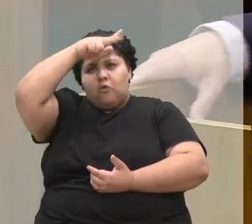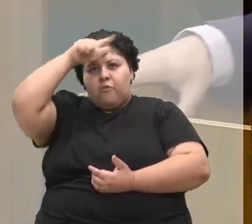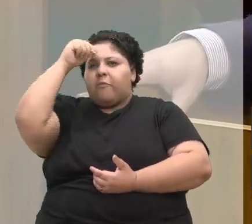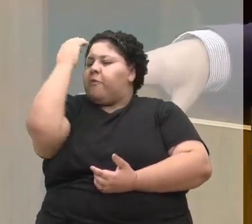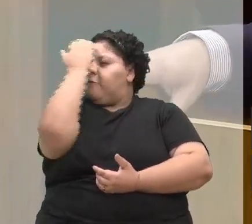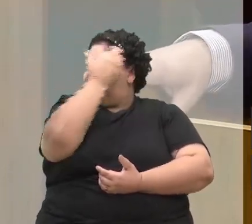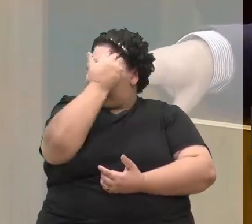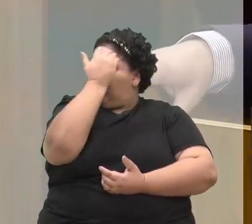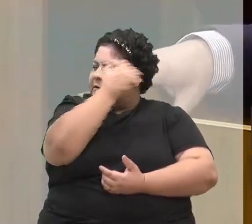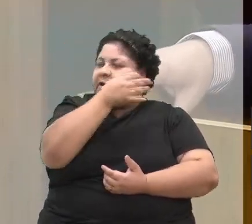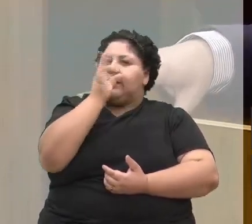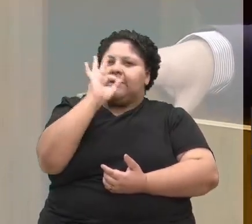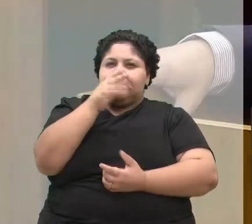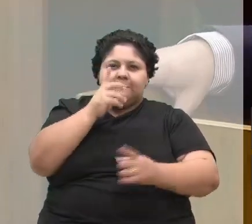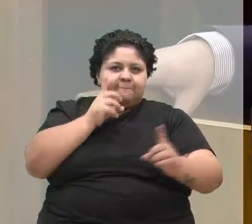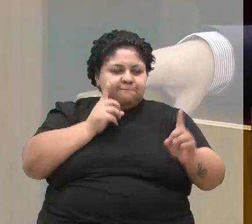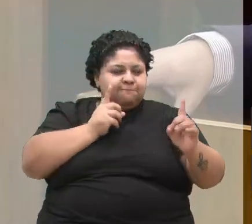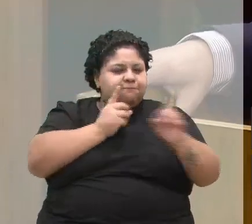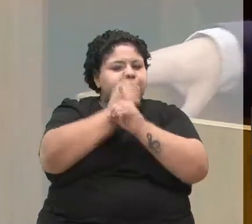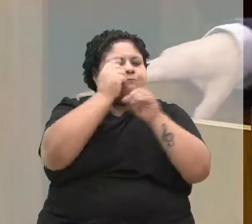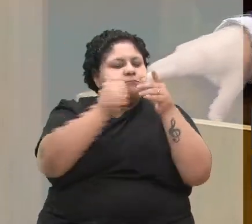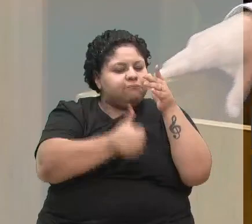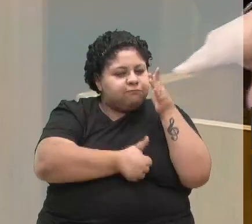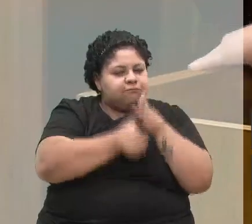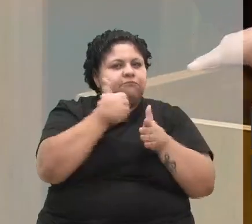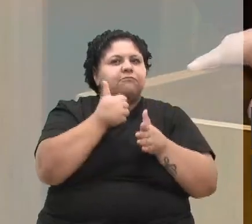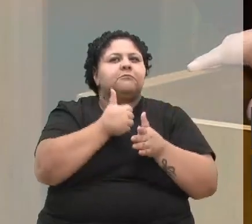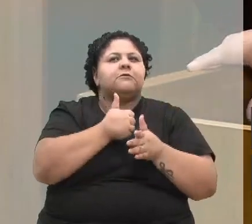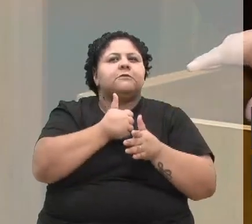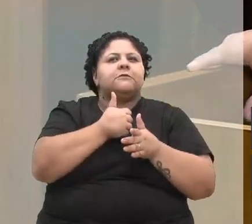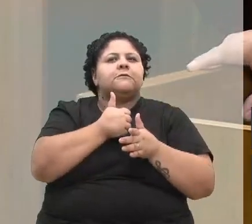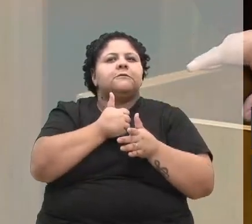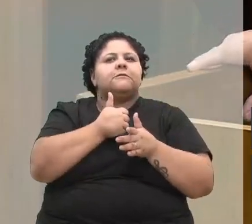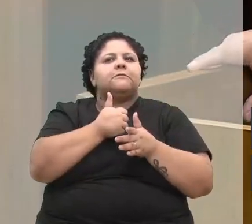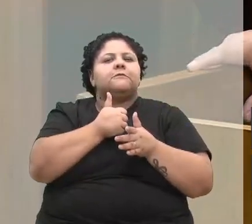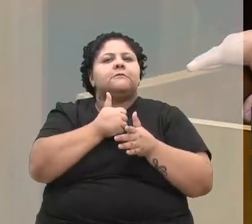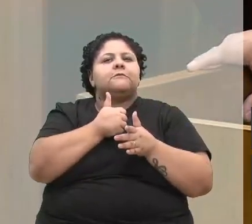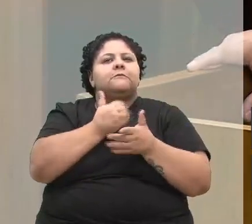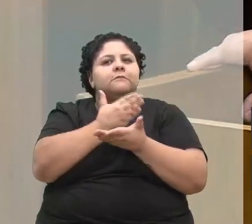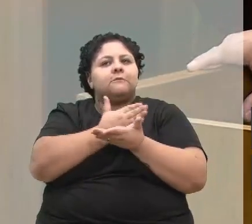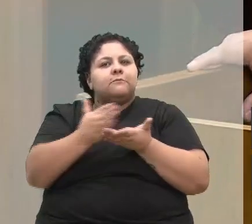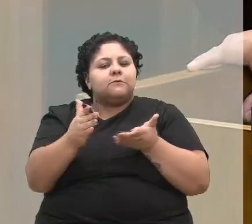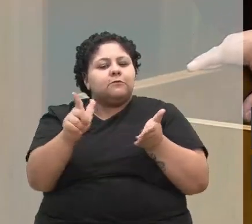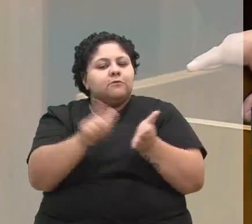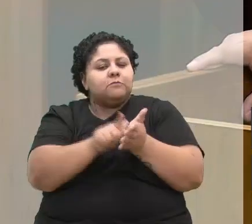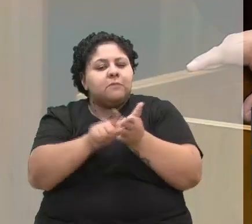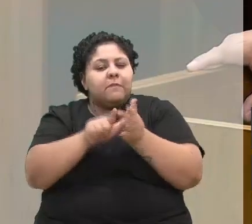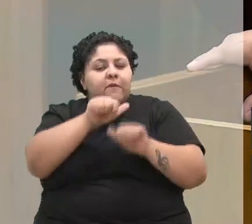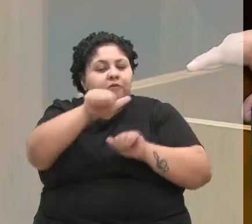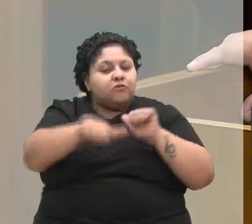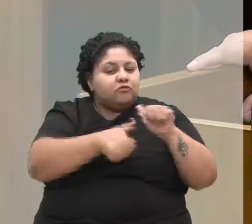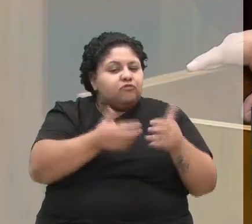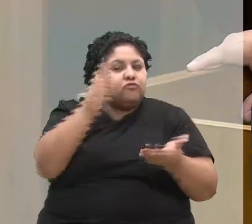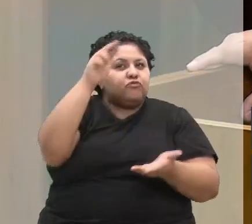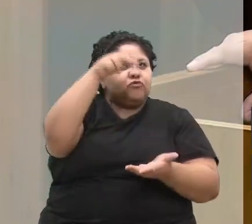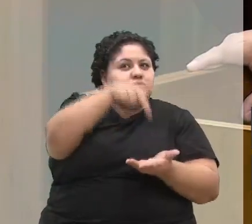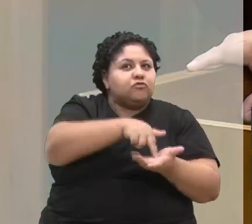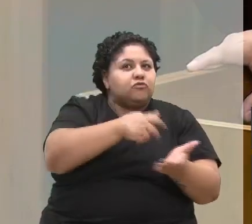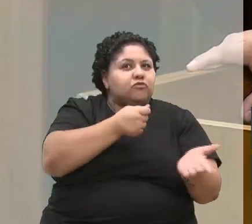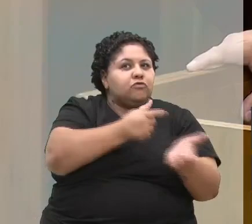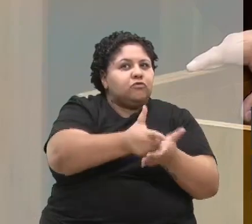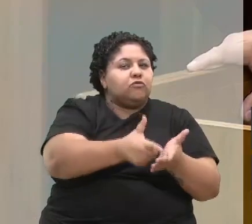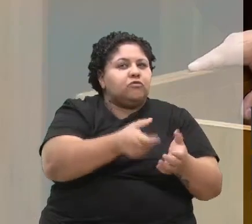uma solução, um paliativo, e de fato saiu do papel e se tornou realidade. Foi comprada aquela área do